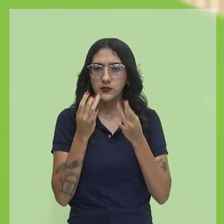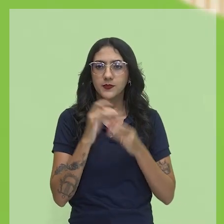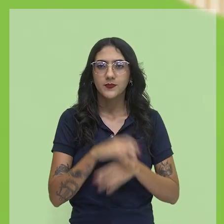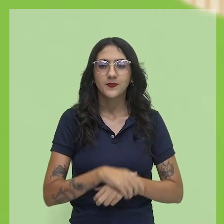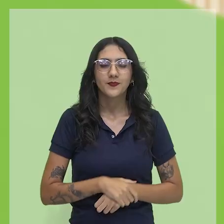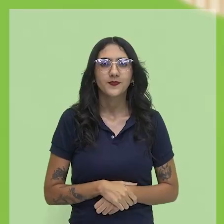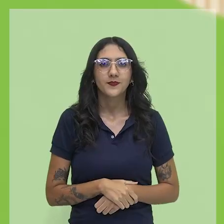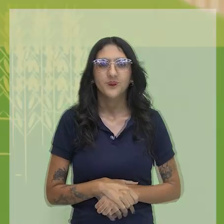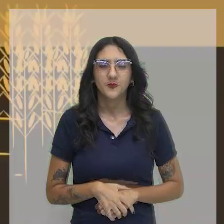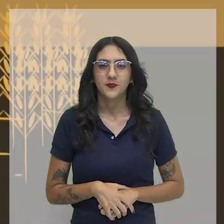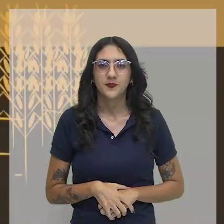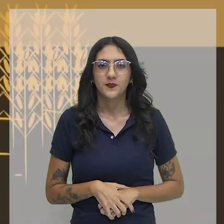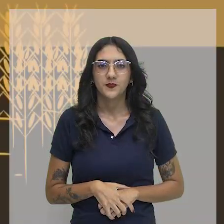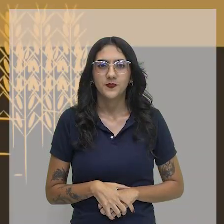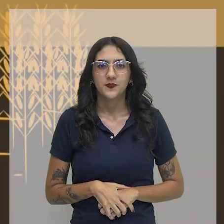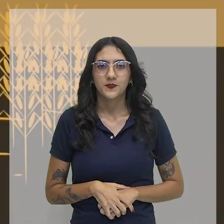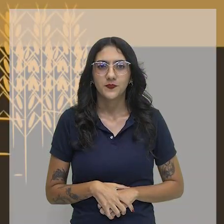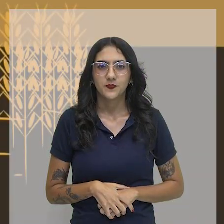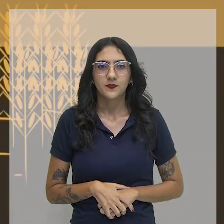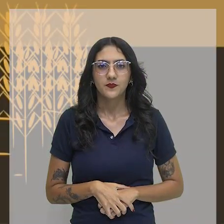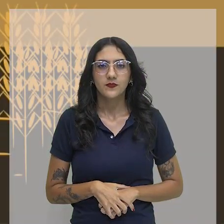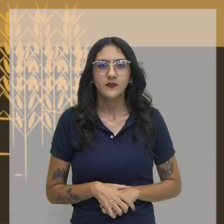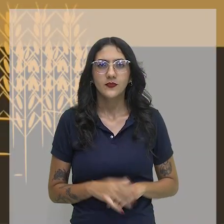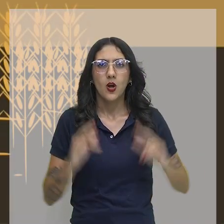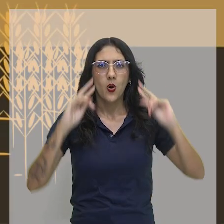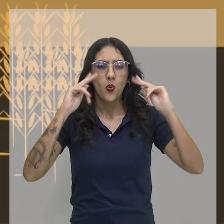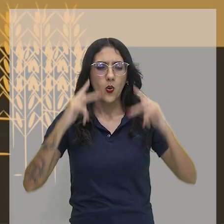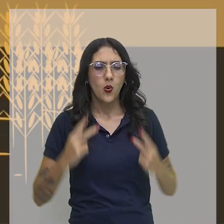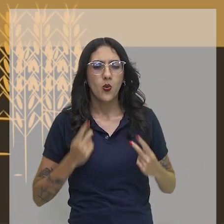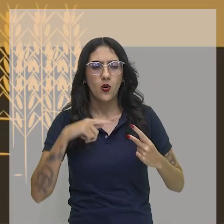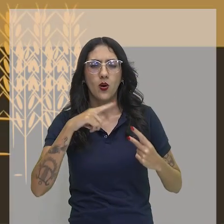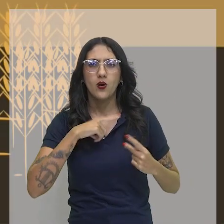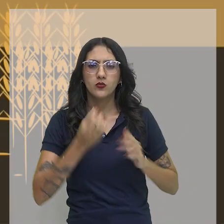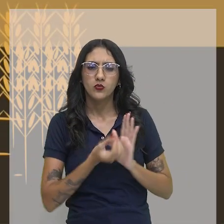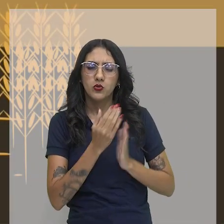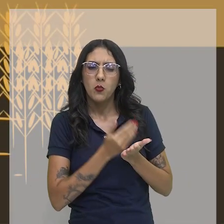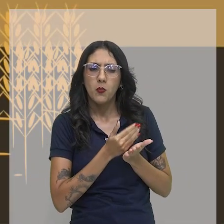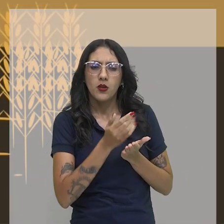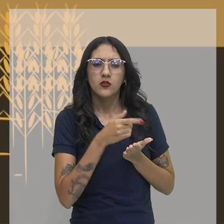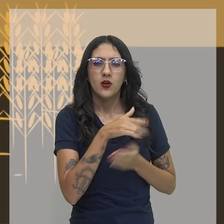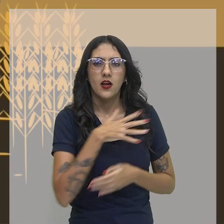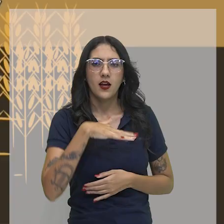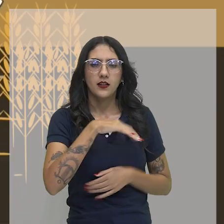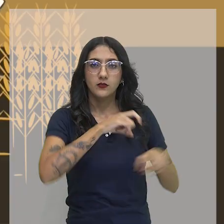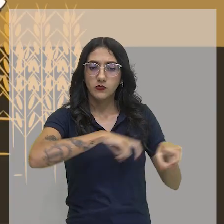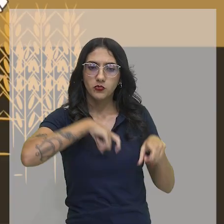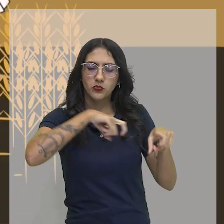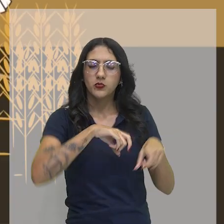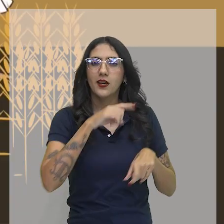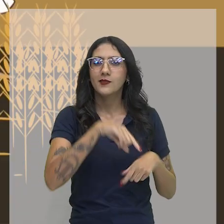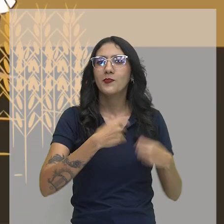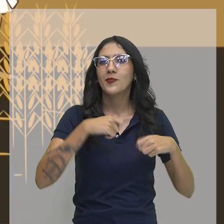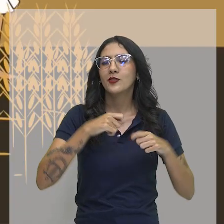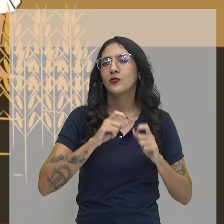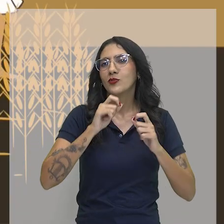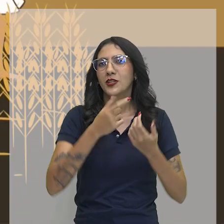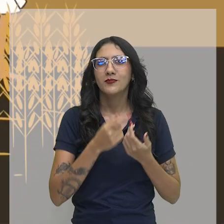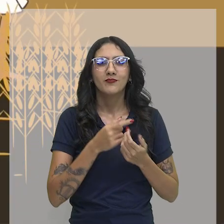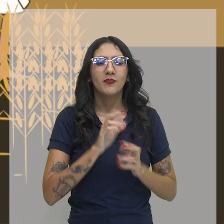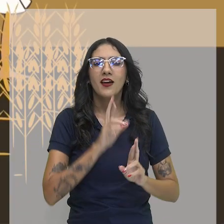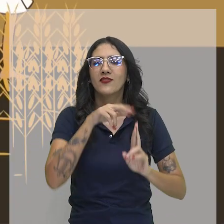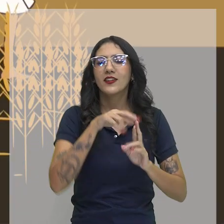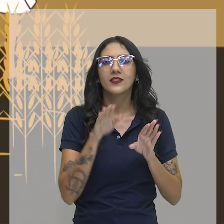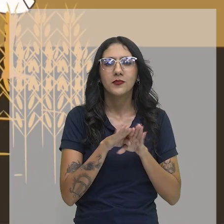lá. Quando o ser humano iniciou a agricultura, ele necessitou de uma referência para identificar as épocas